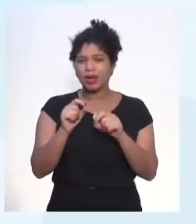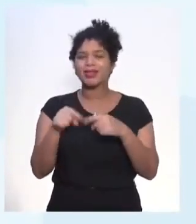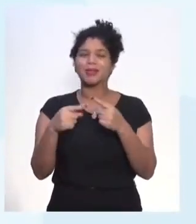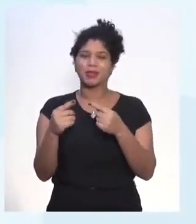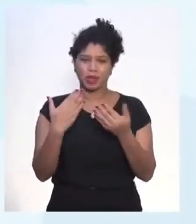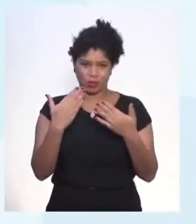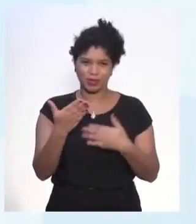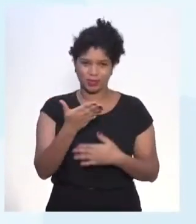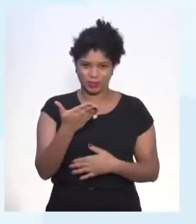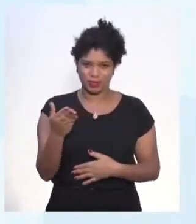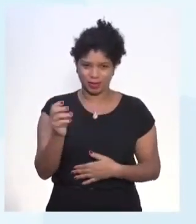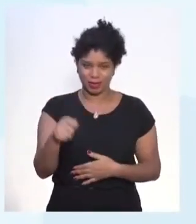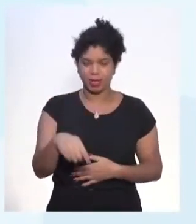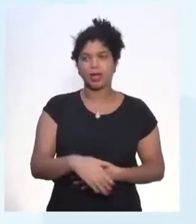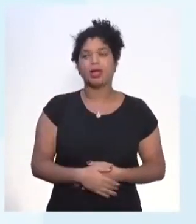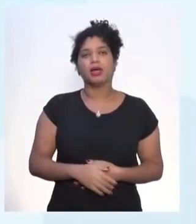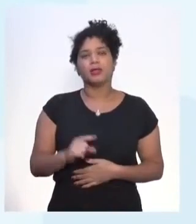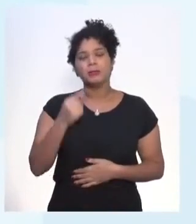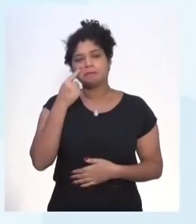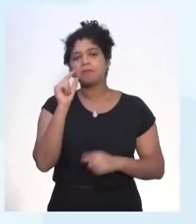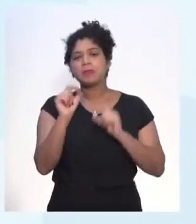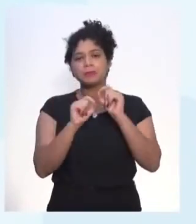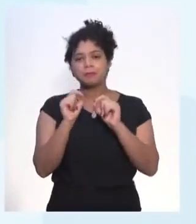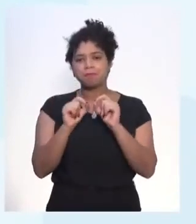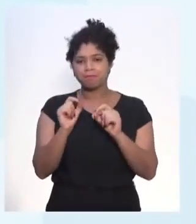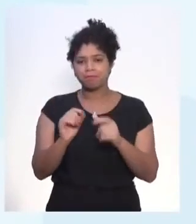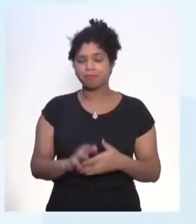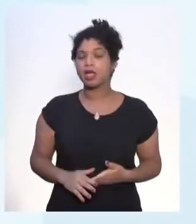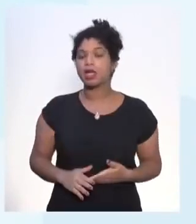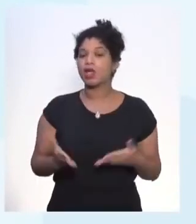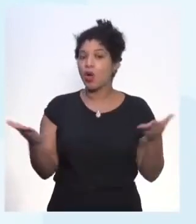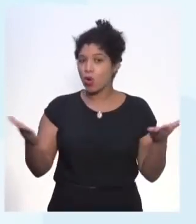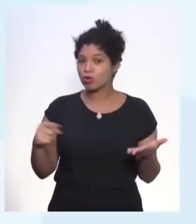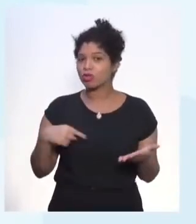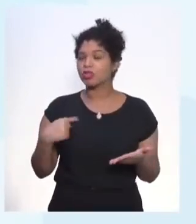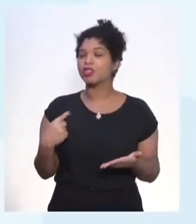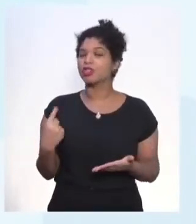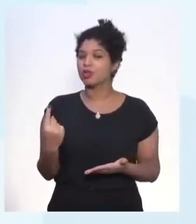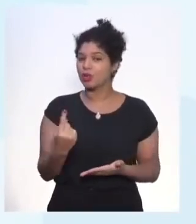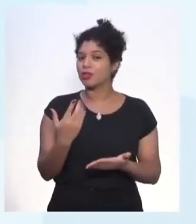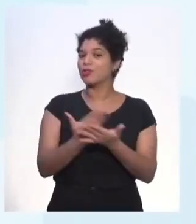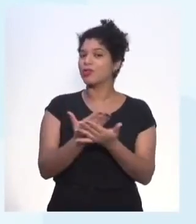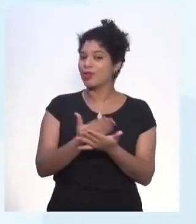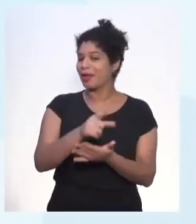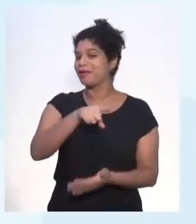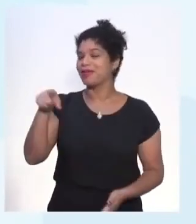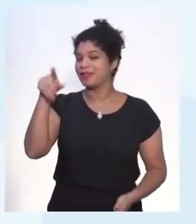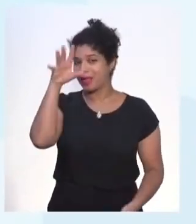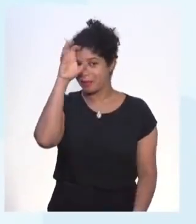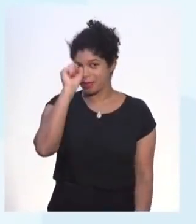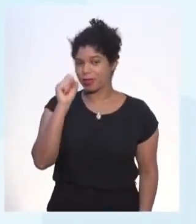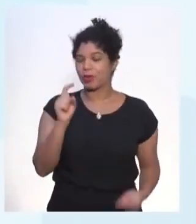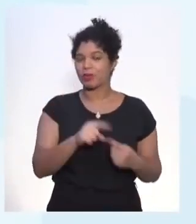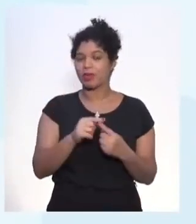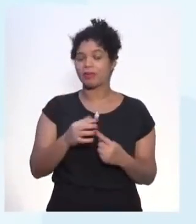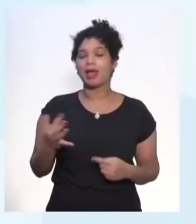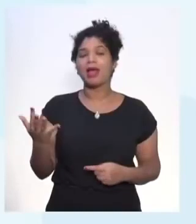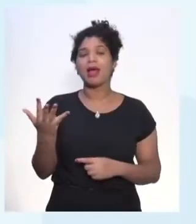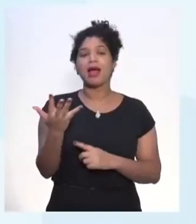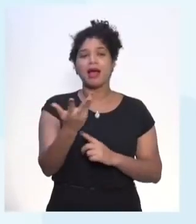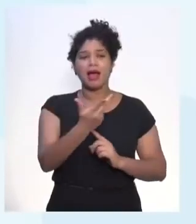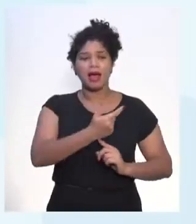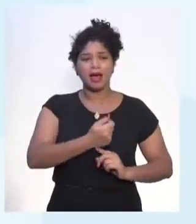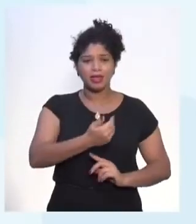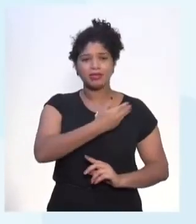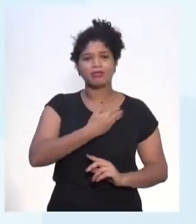bate-papo aqui sobre o que a gente viu, tá? Então, nessa aula de hoje, vocês aprenderam um pouco sobre arte pública,